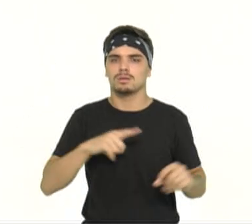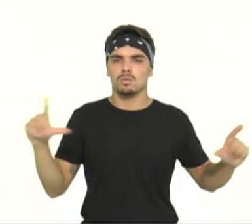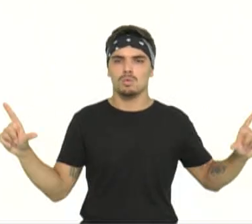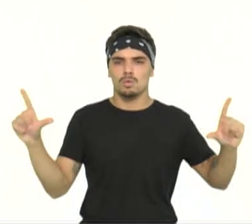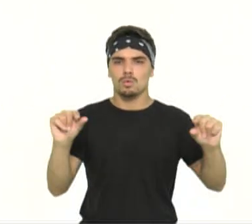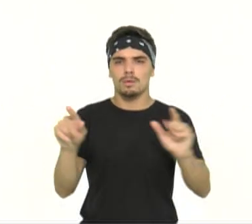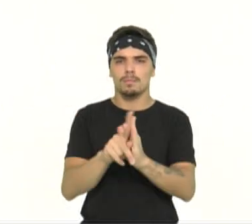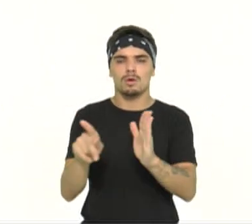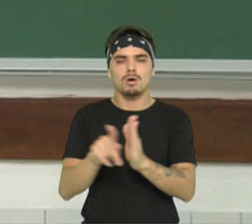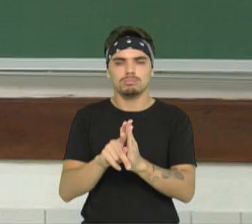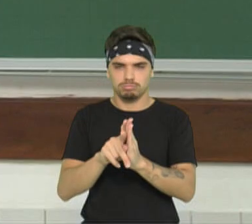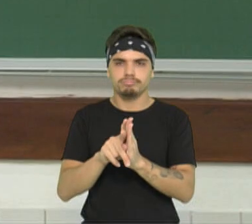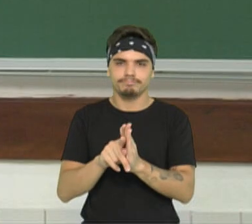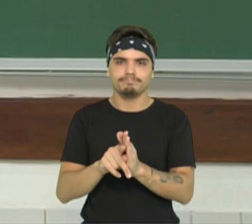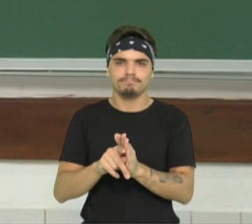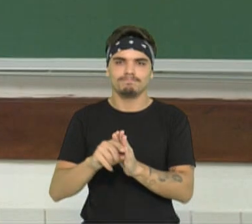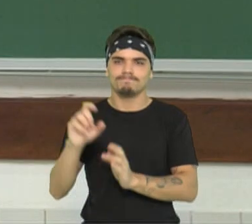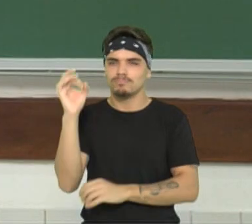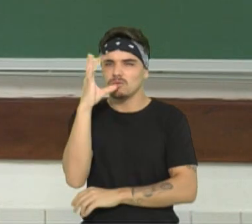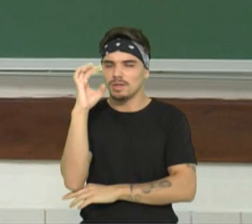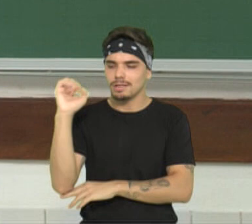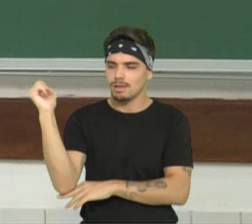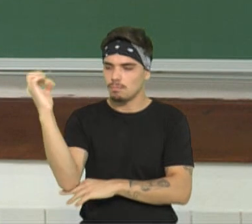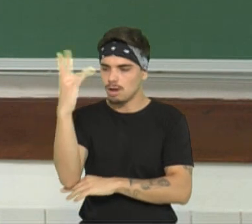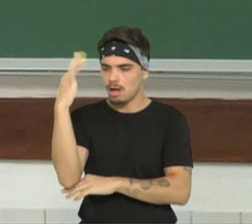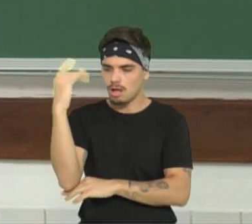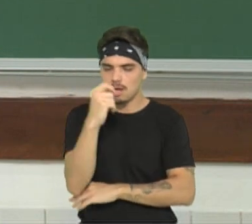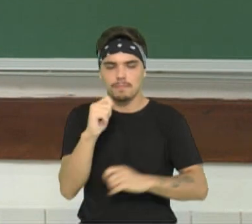redução das áreas verdes para um aumento